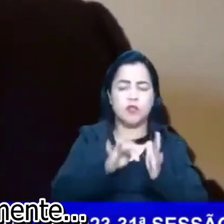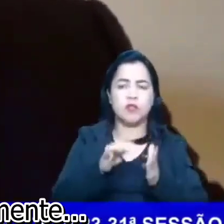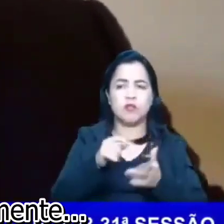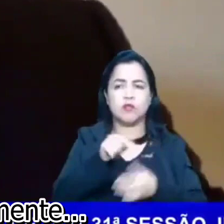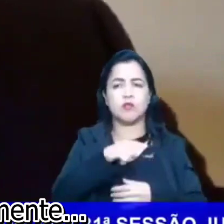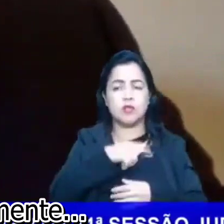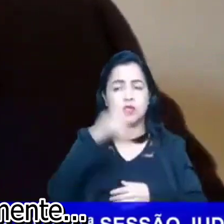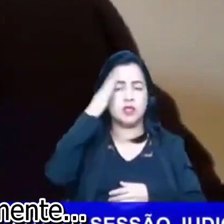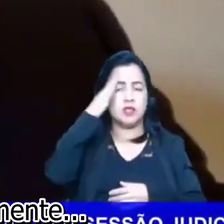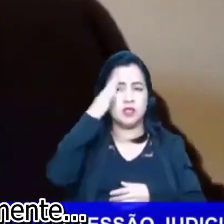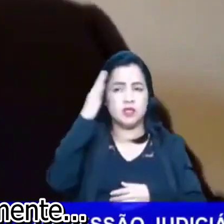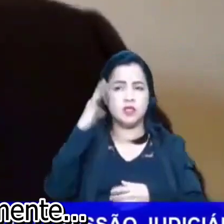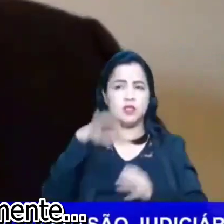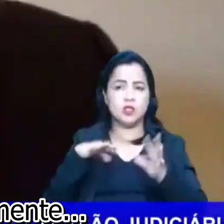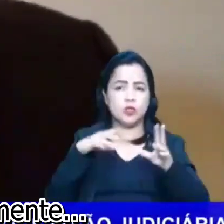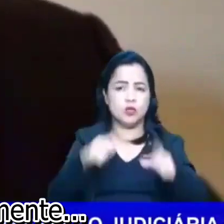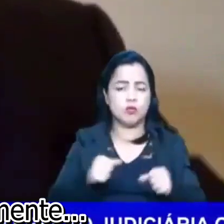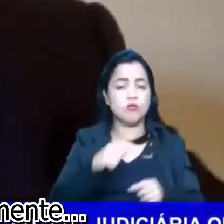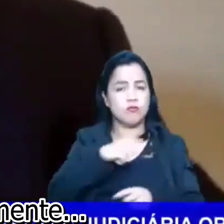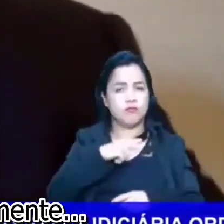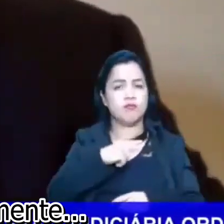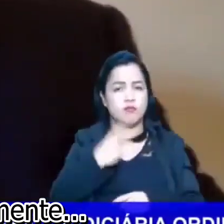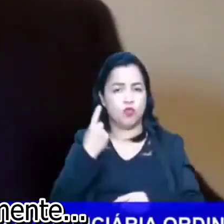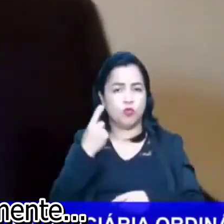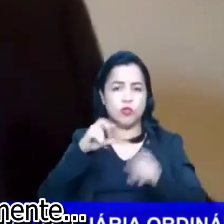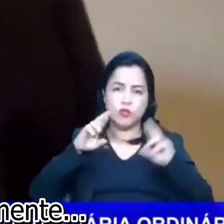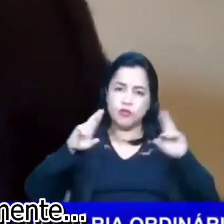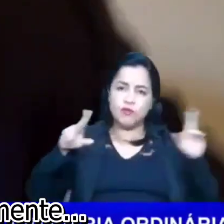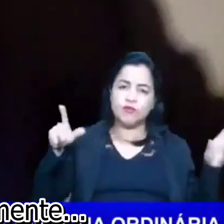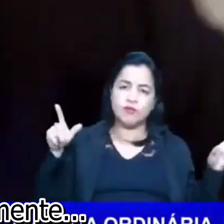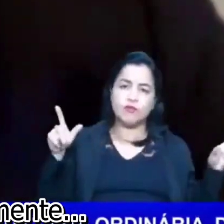que, sabemos todos, tem uma diferença